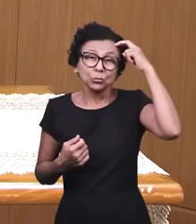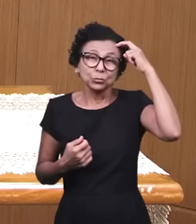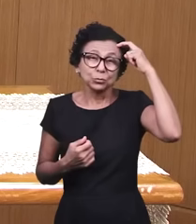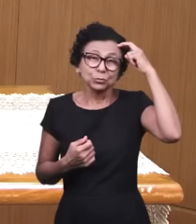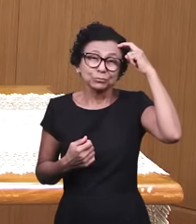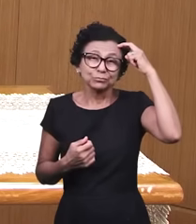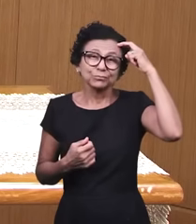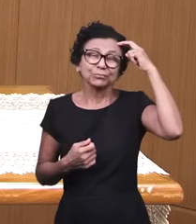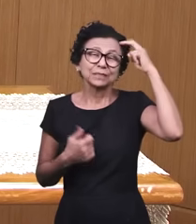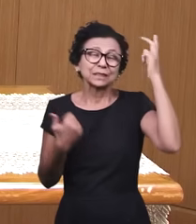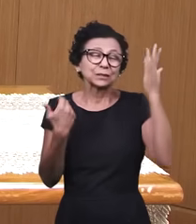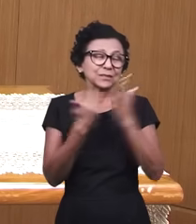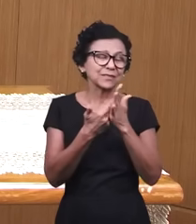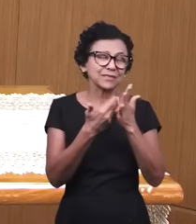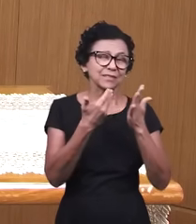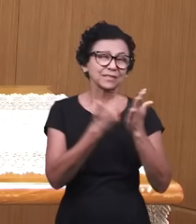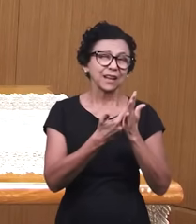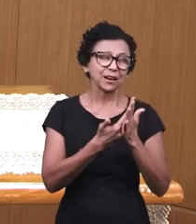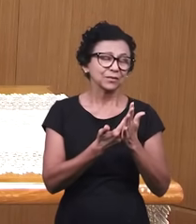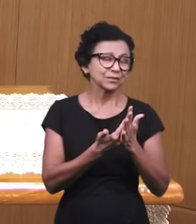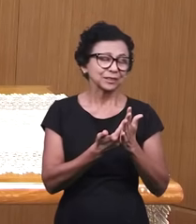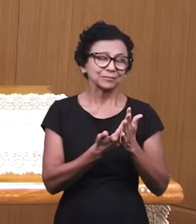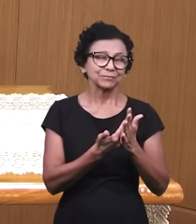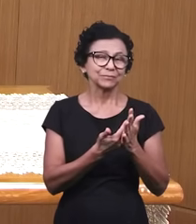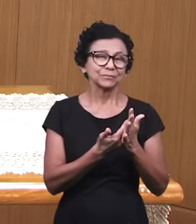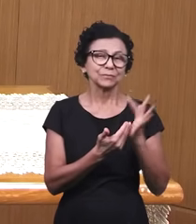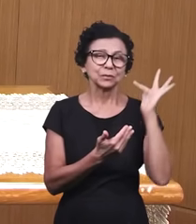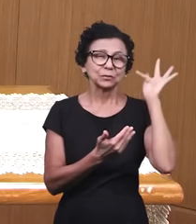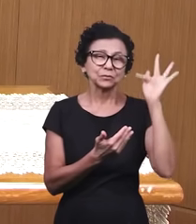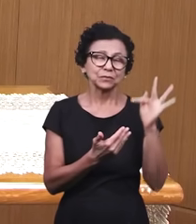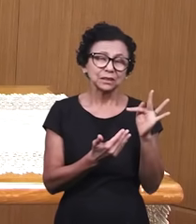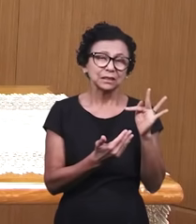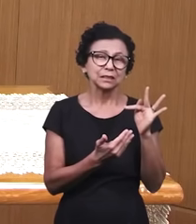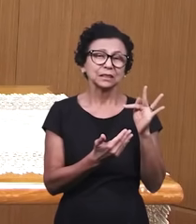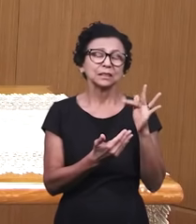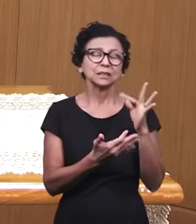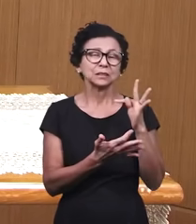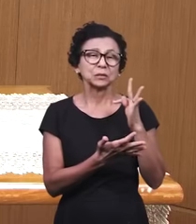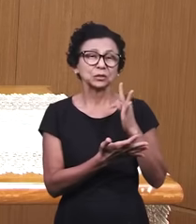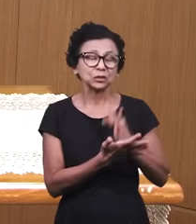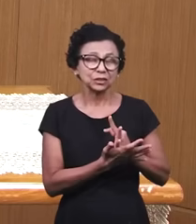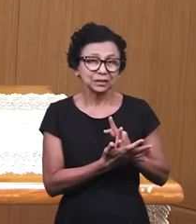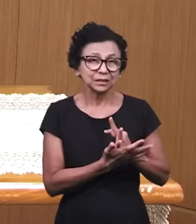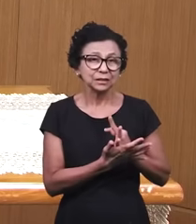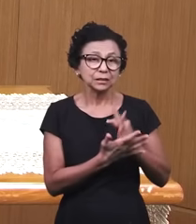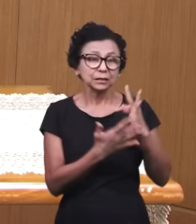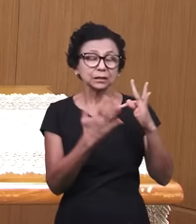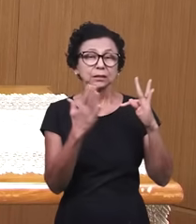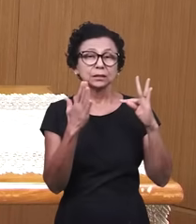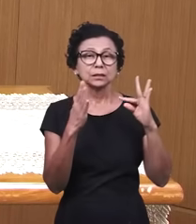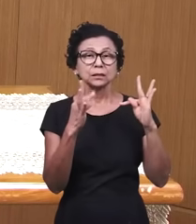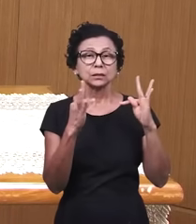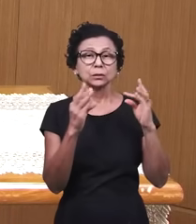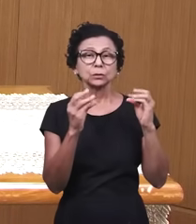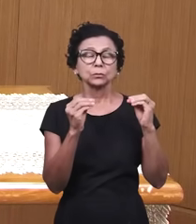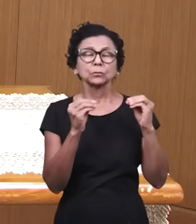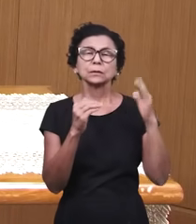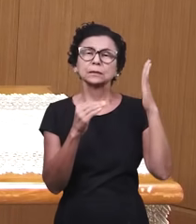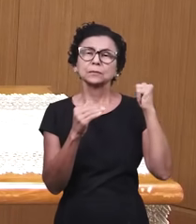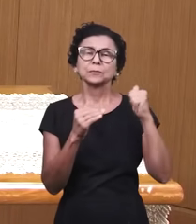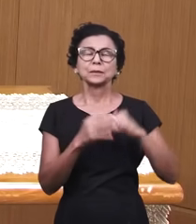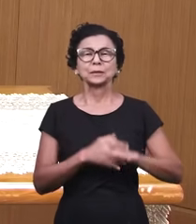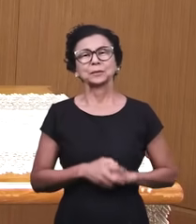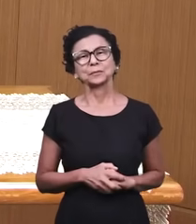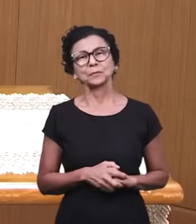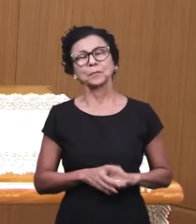Tudo ele sabia. Mas foi no caminho, de um lugar para o outro. Assim é a